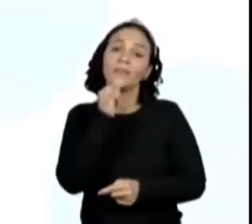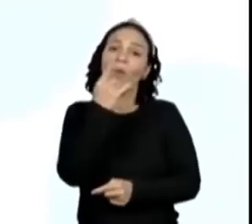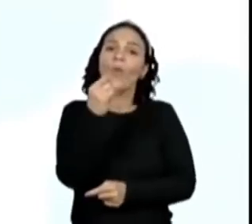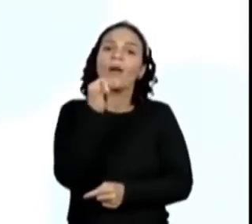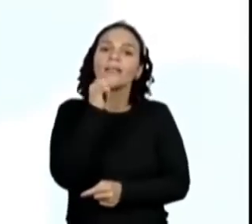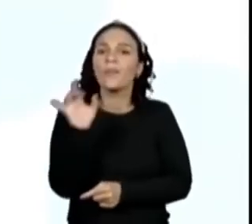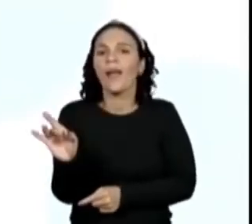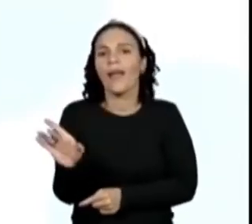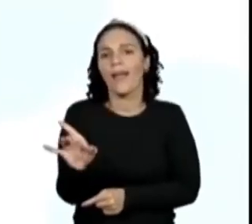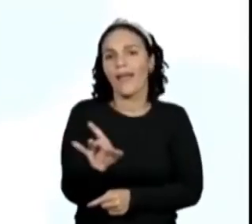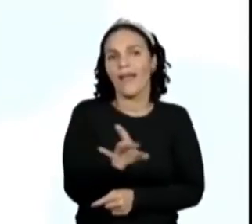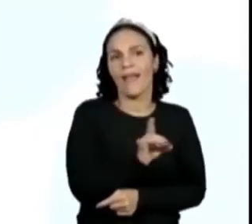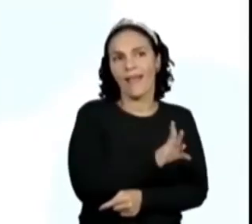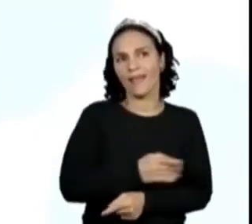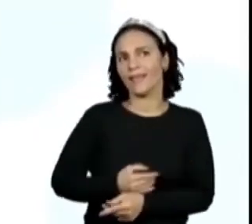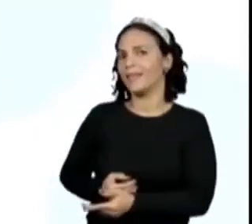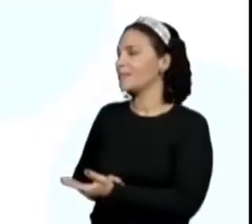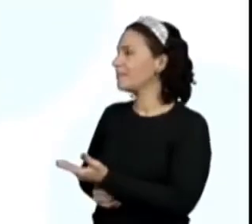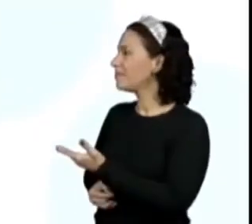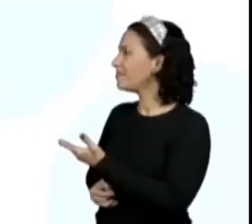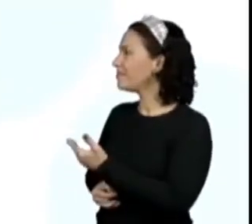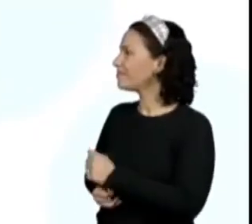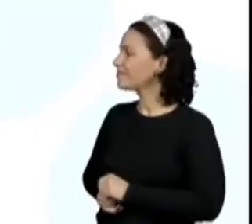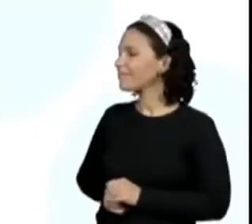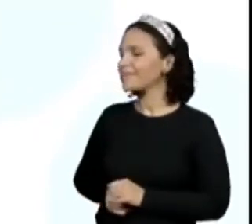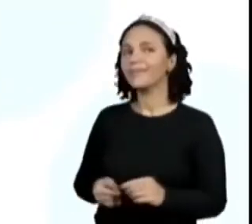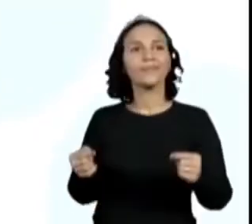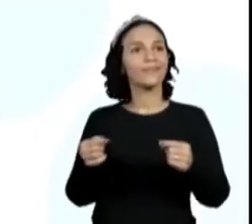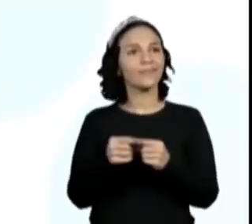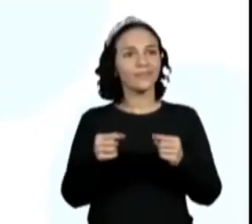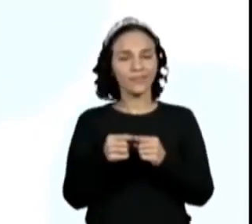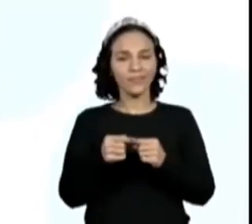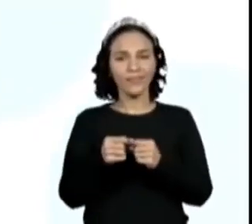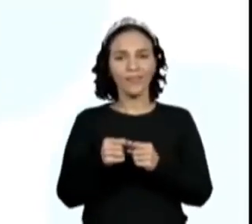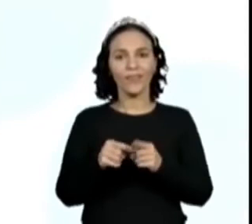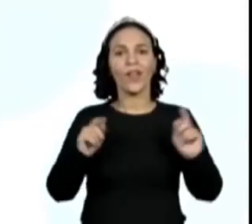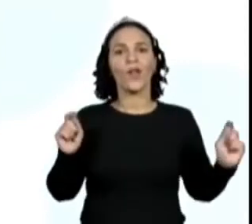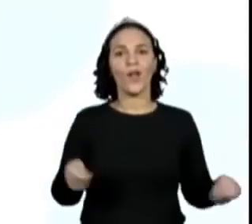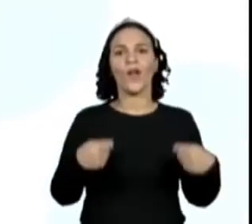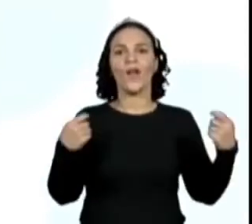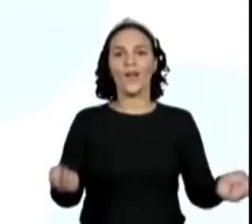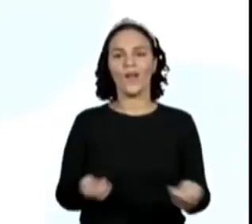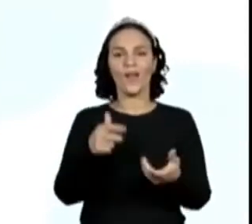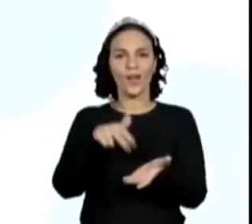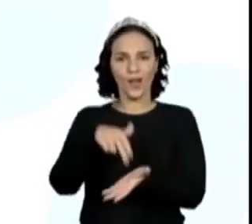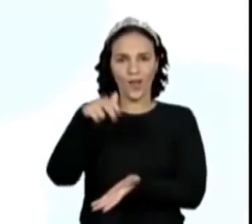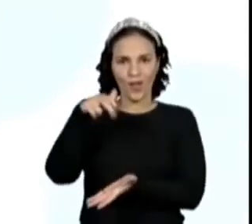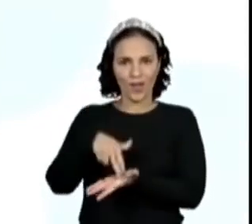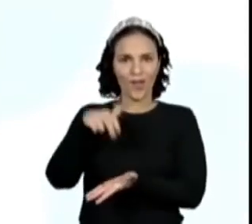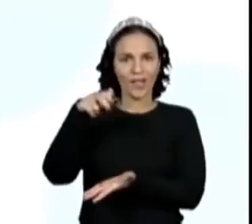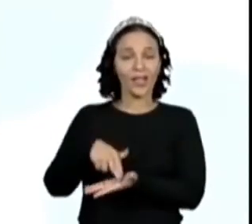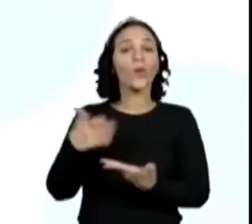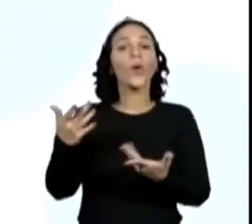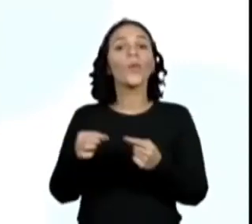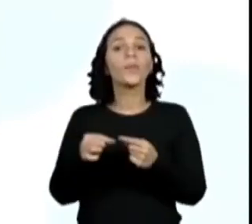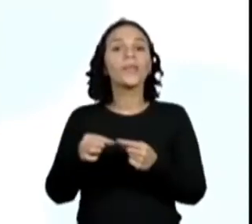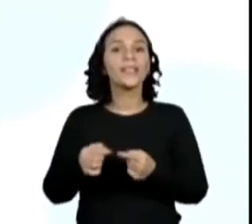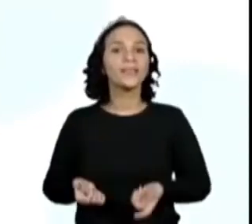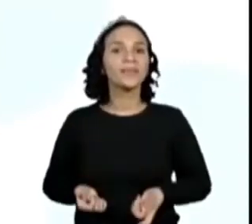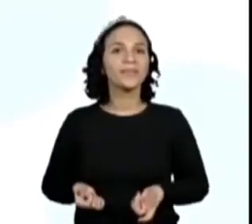exemplo. Parlendas para brincar de corda. Aí tem o exemplo da corda.